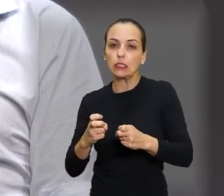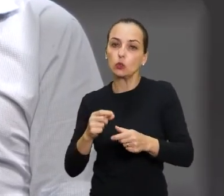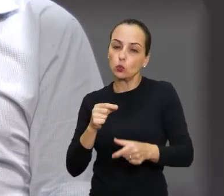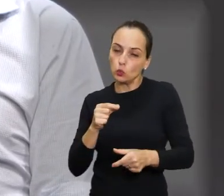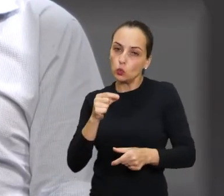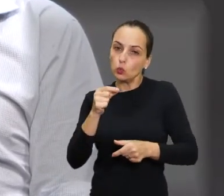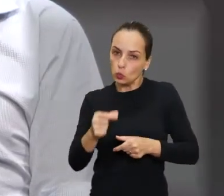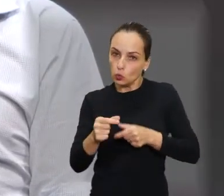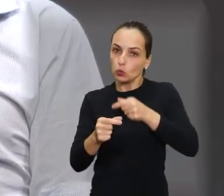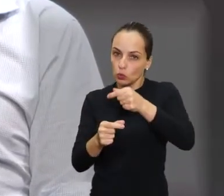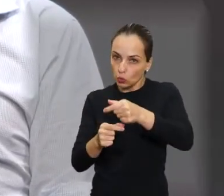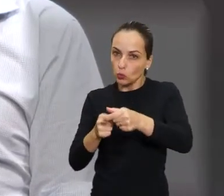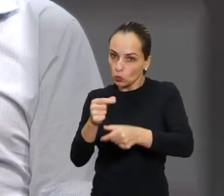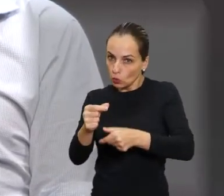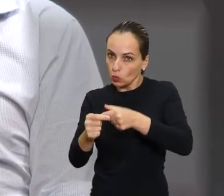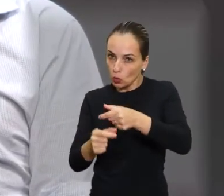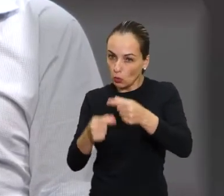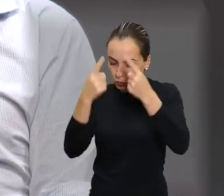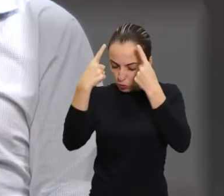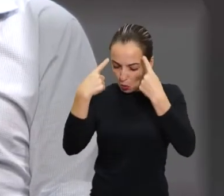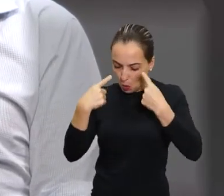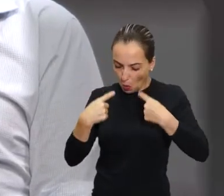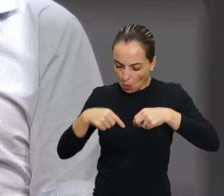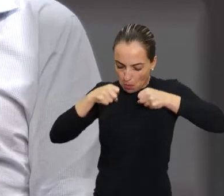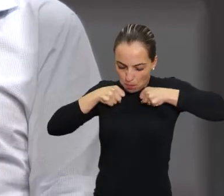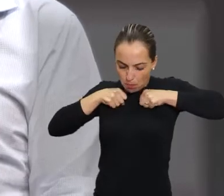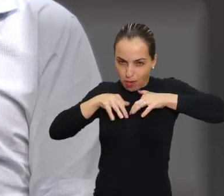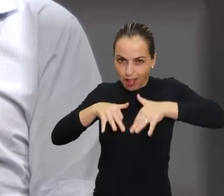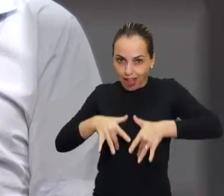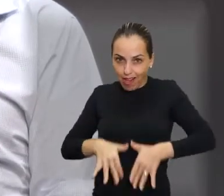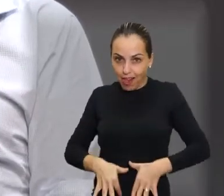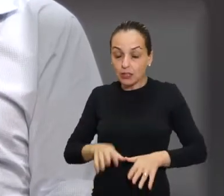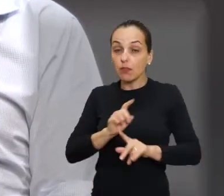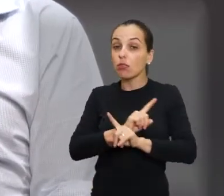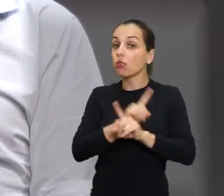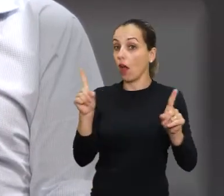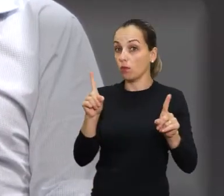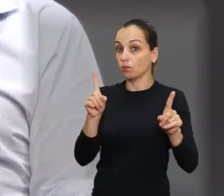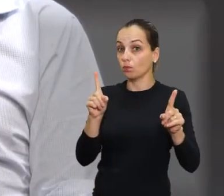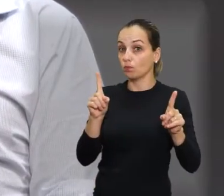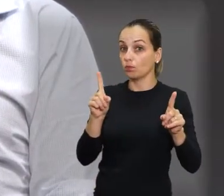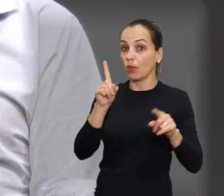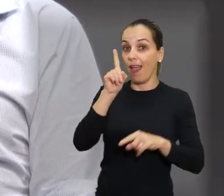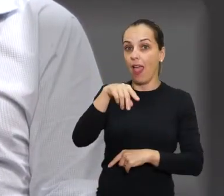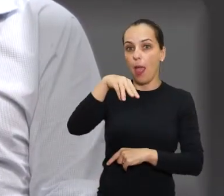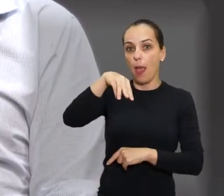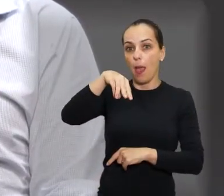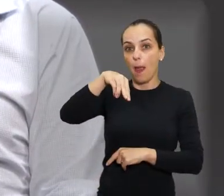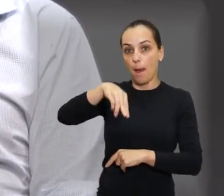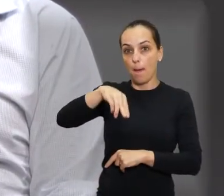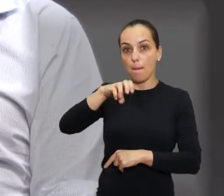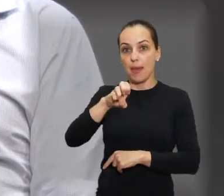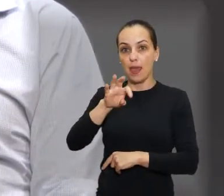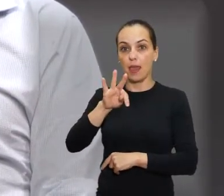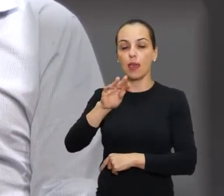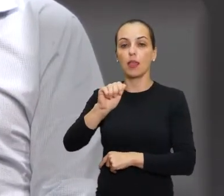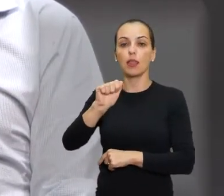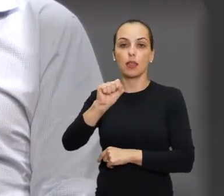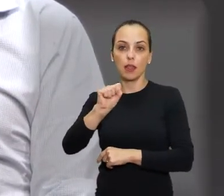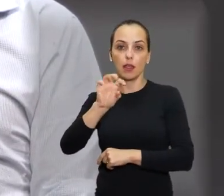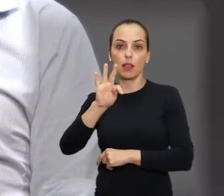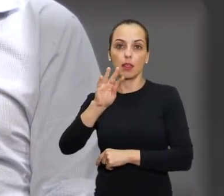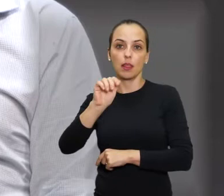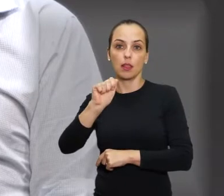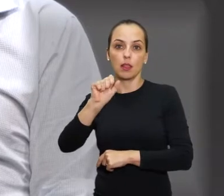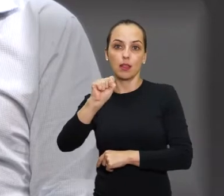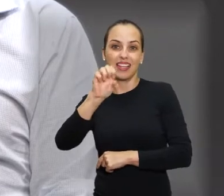Felizmente, o carcinoma basocelular ele tem um crescimento lento, ele não é de crescimento rápido, e uma